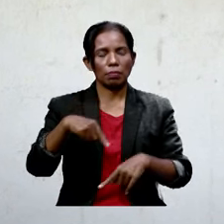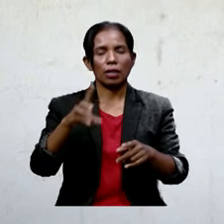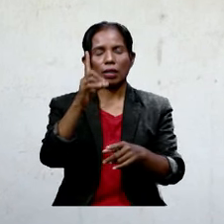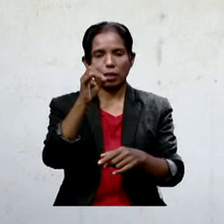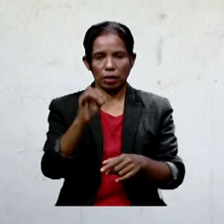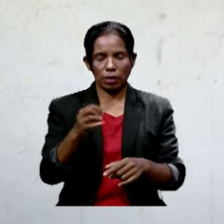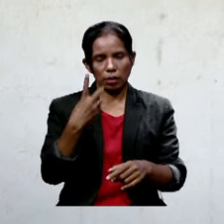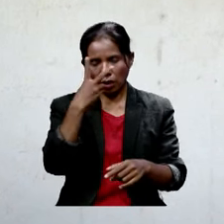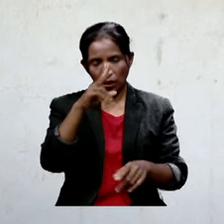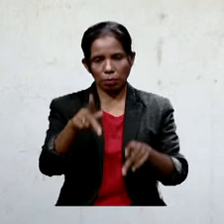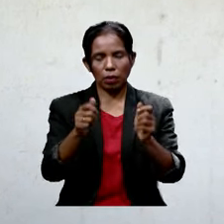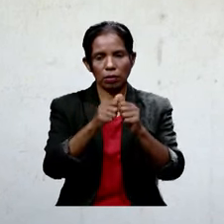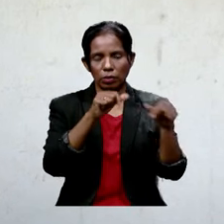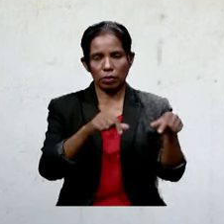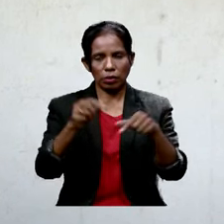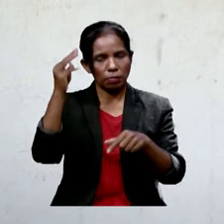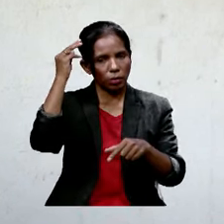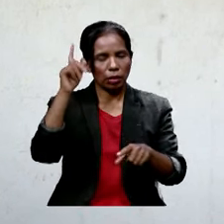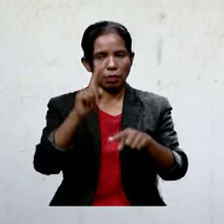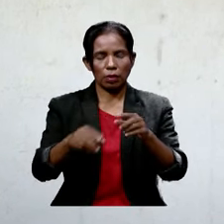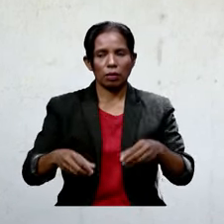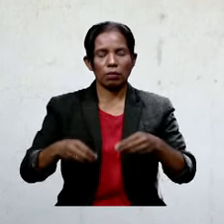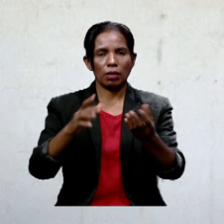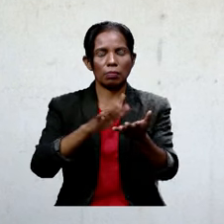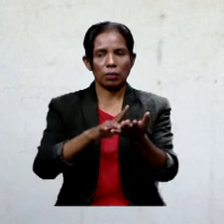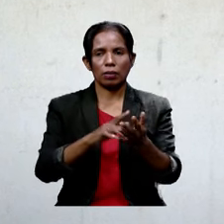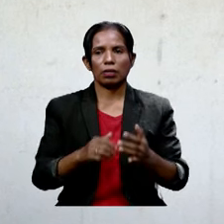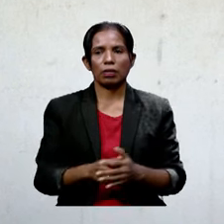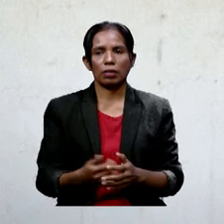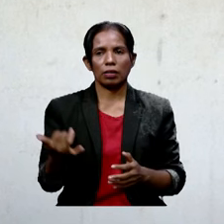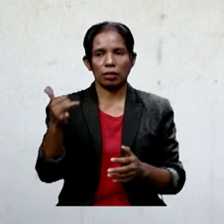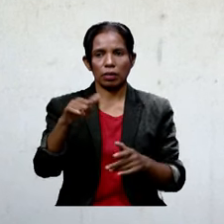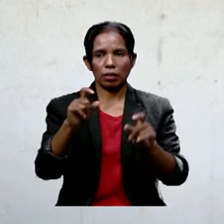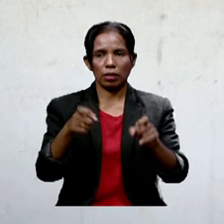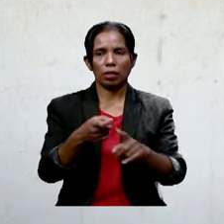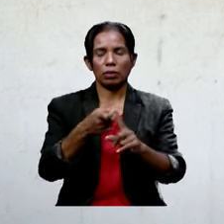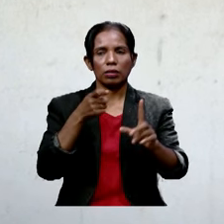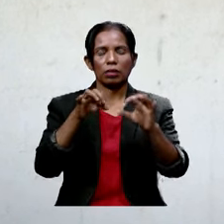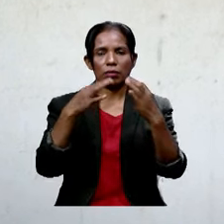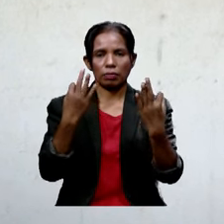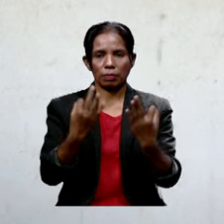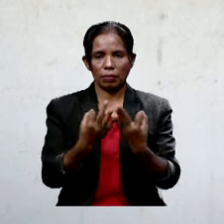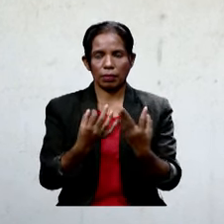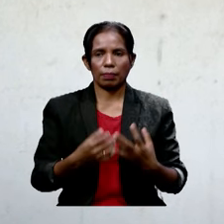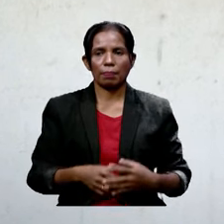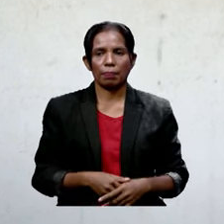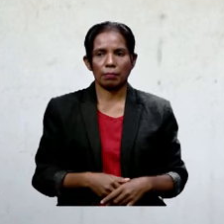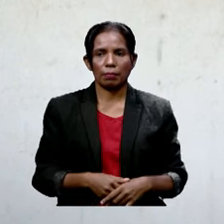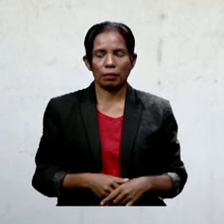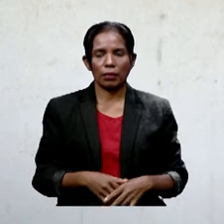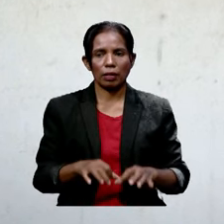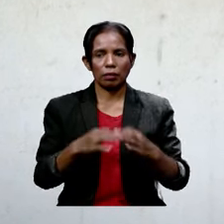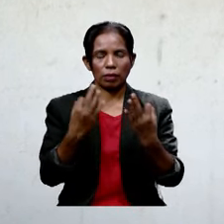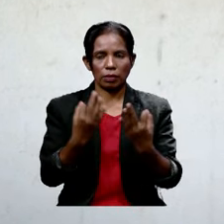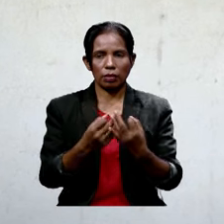deficiente mental itab la bele for direta e morpa sira thank you si familia entan familia